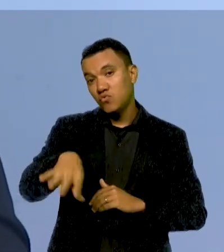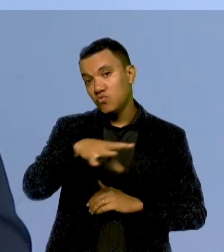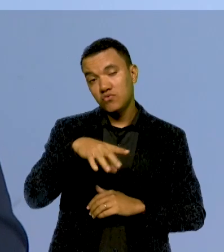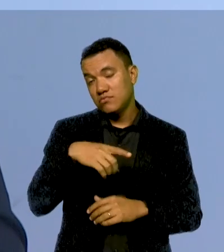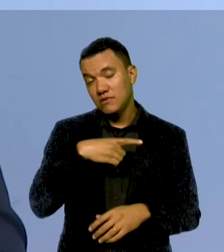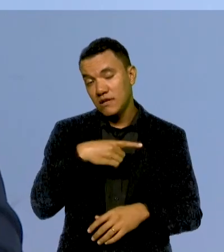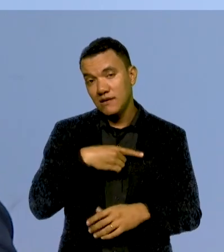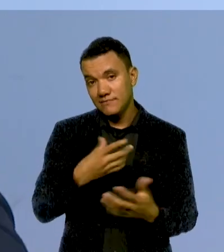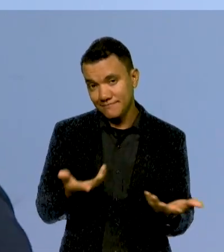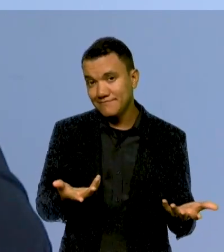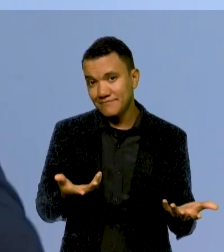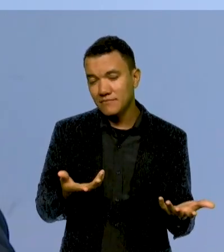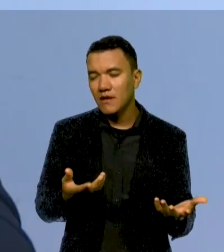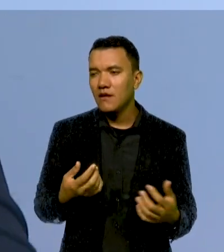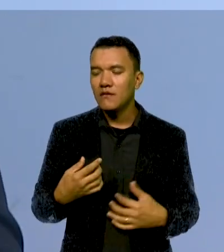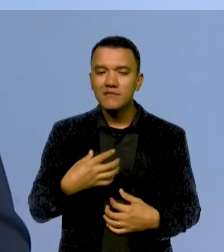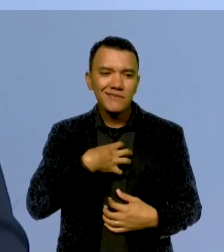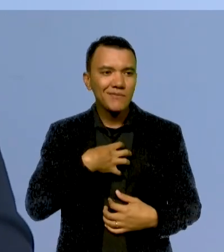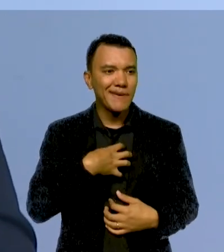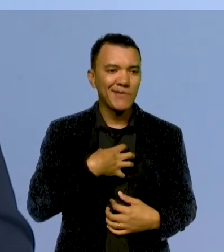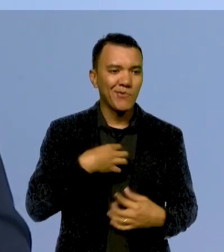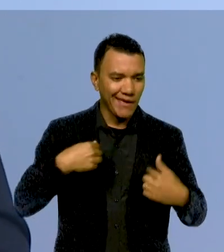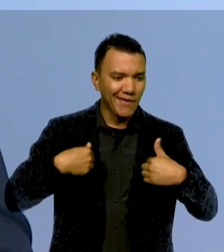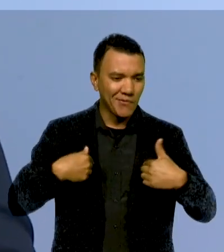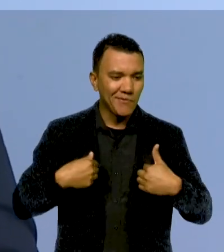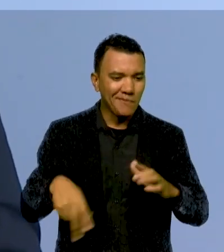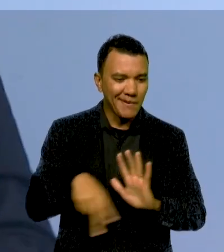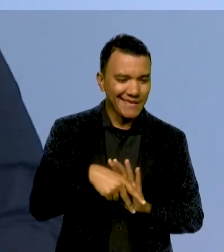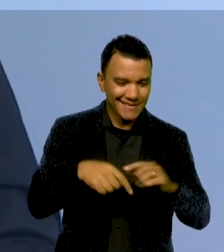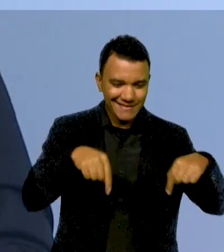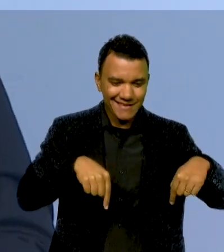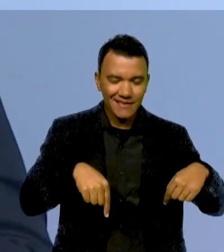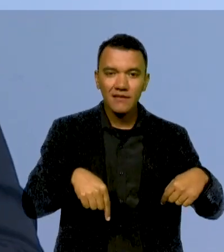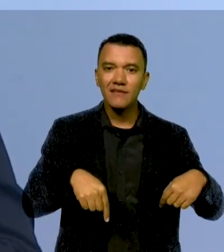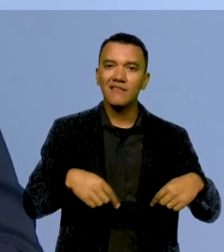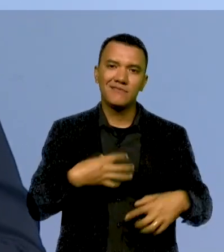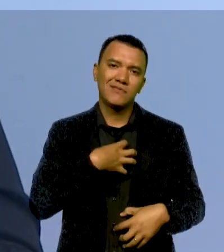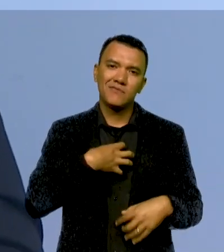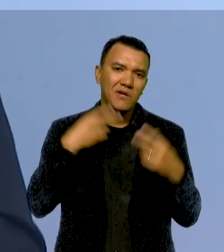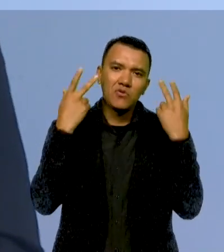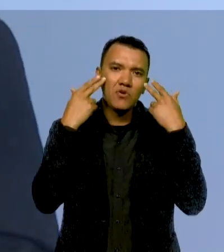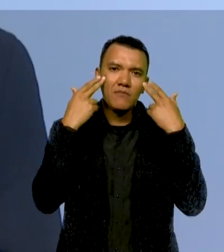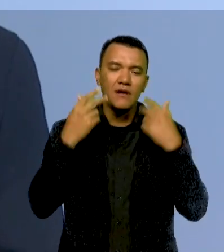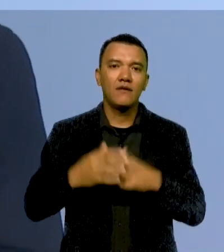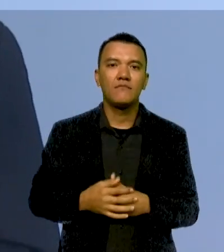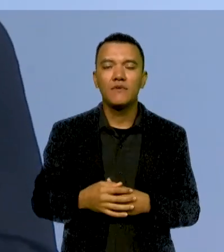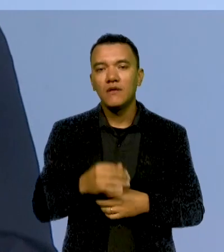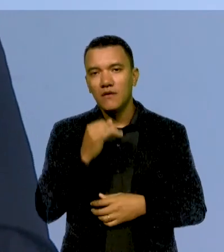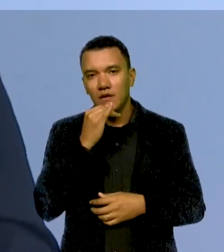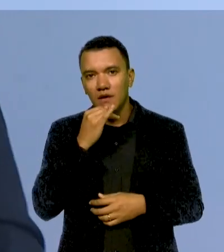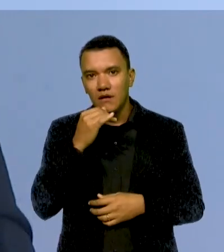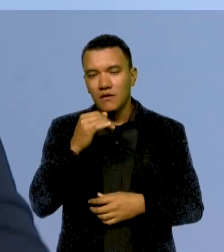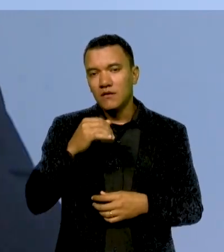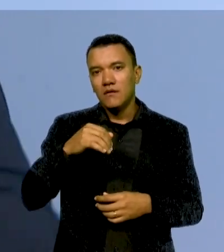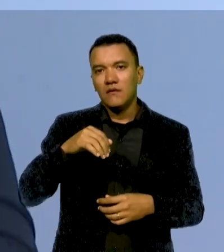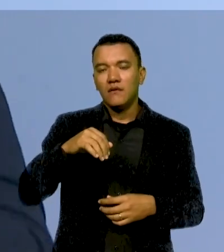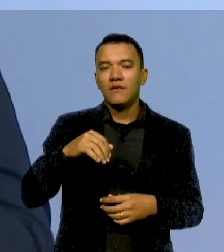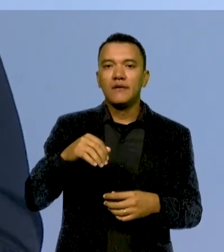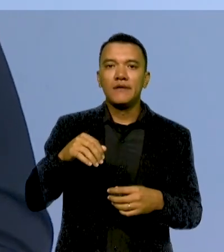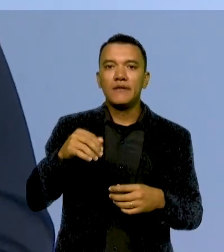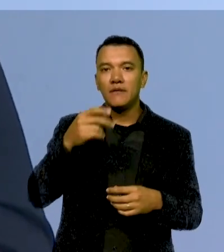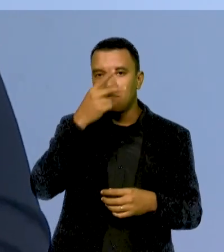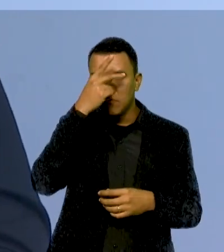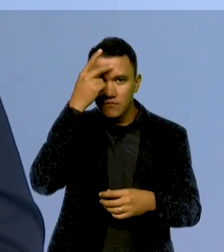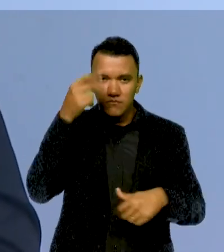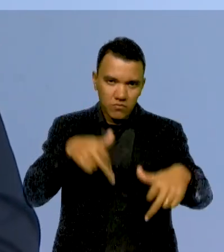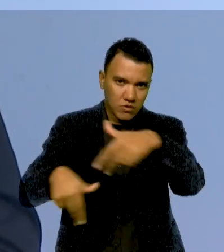fazer parte. A gente gosta que as pessoas lembrem da gente. E se a gente pensa que é uma população de mais de 10 milhões de pessoas que durante tantos anos foi